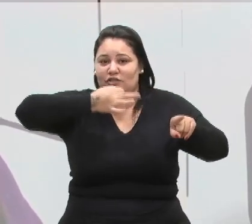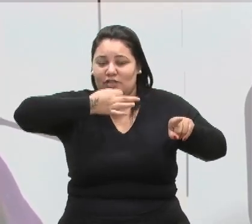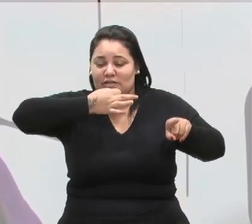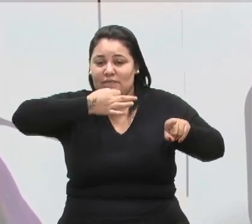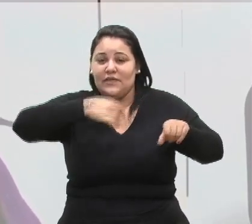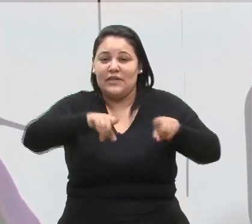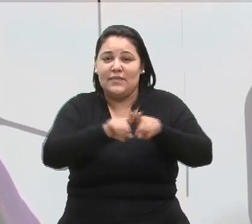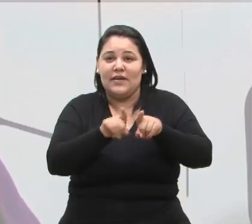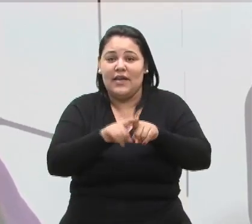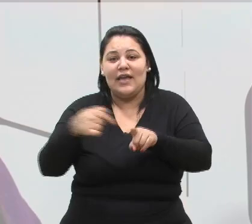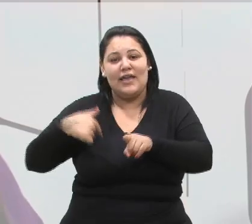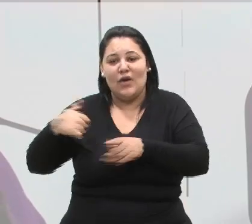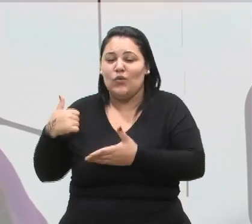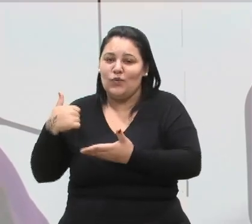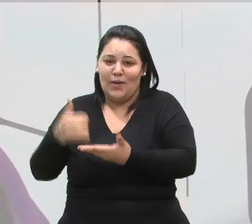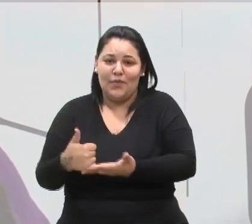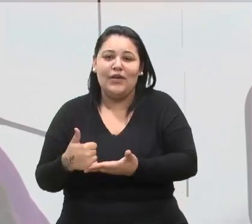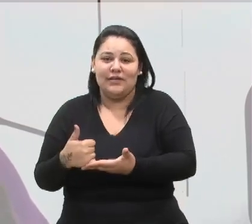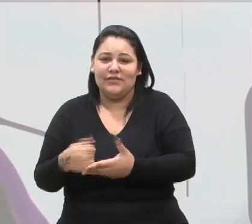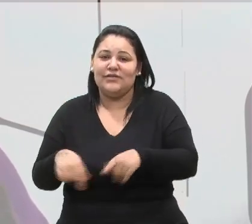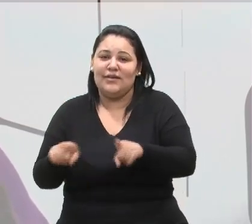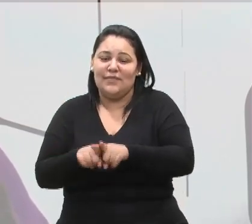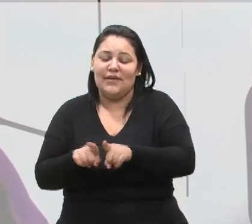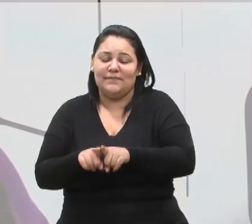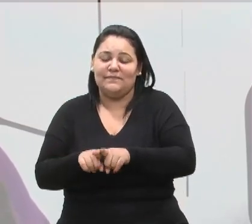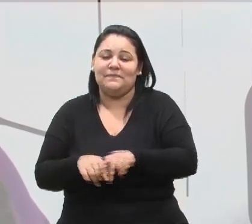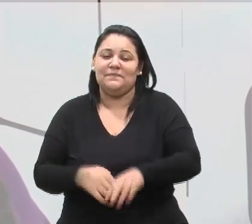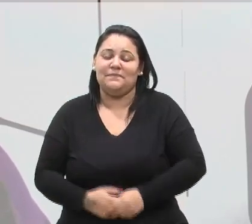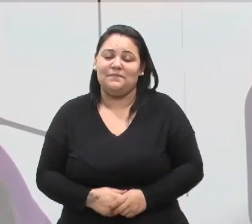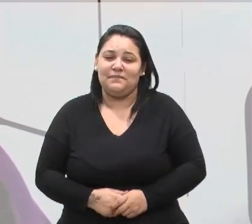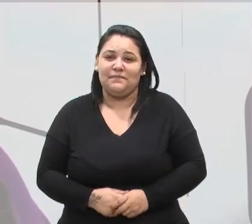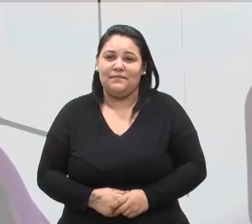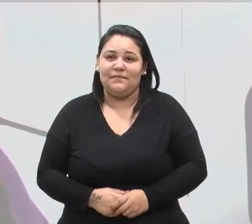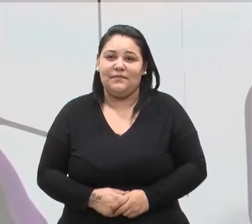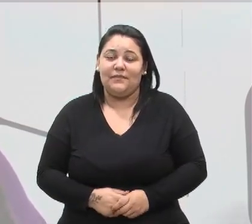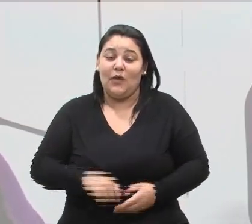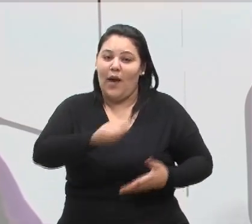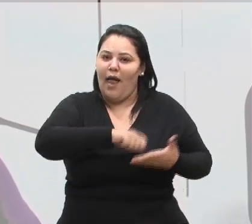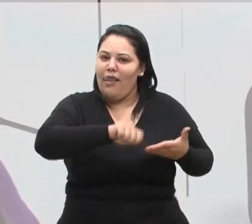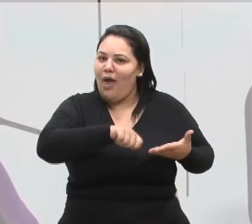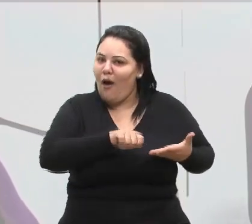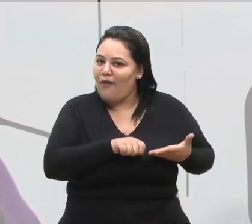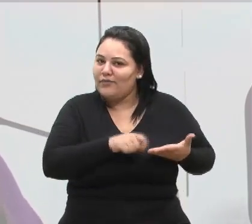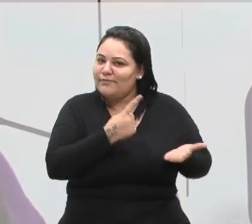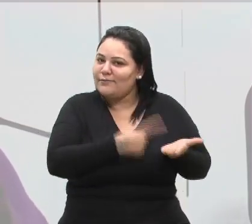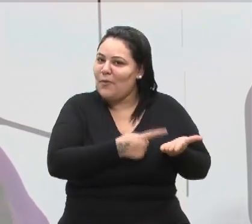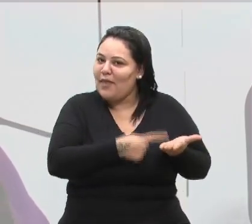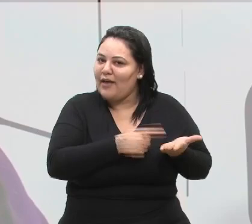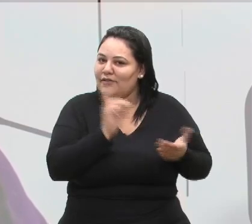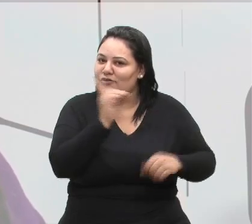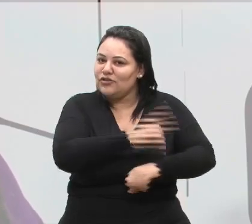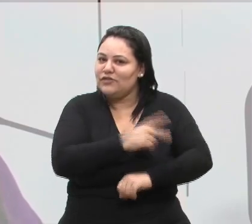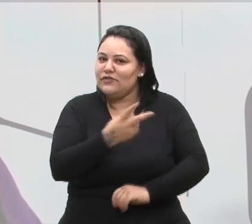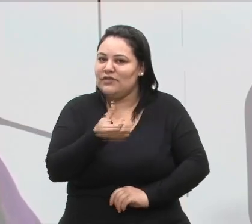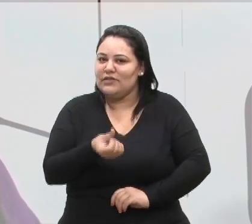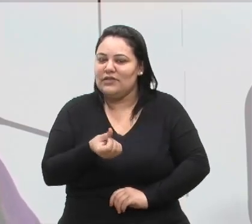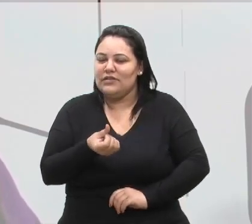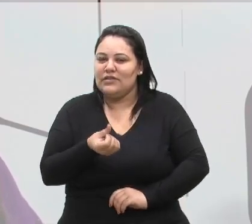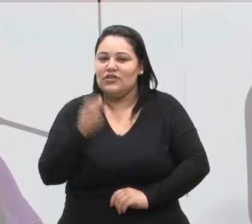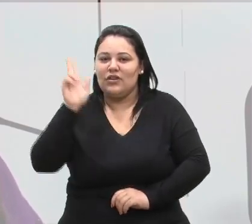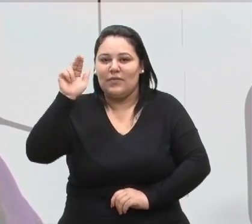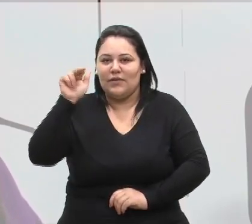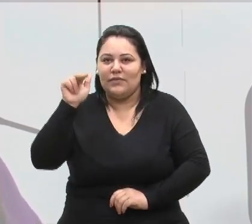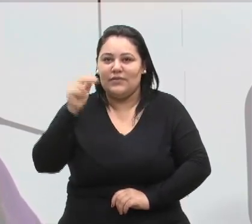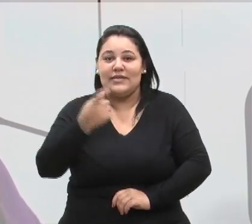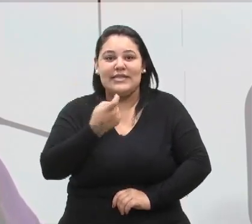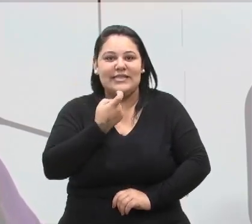Enquanto Frente Parlamentar, nós estamos apoiando. Então, anota na agenda no dia 26/4, sexta-feira, pela manhã.